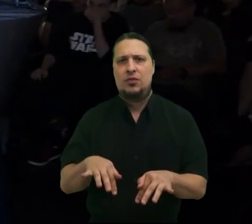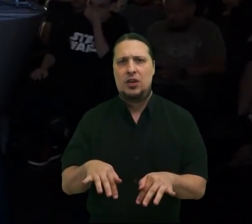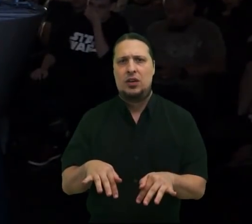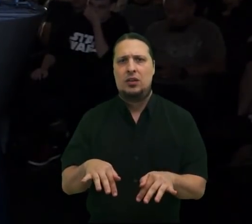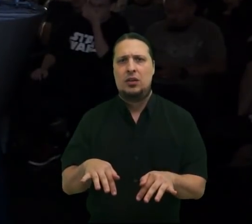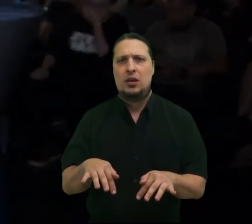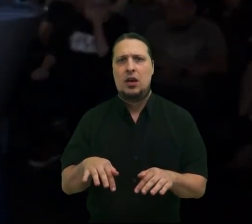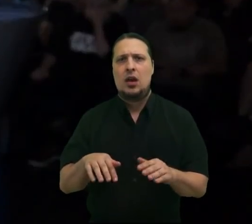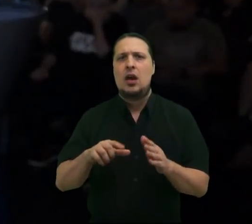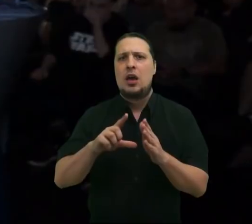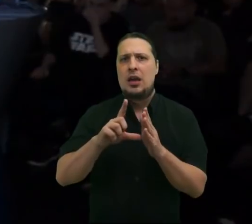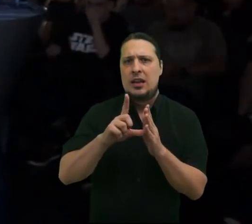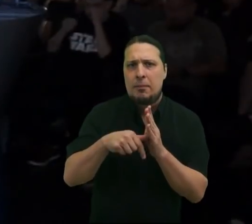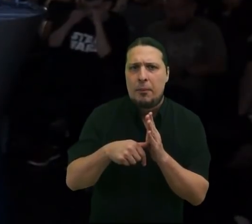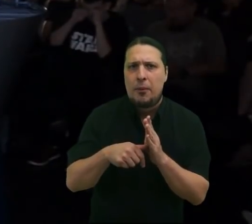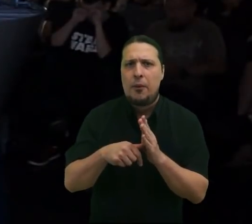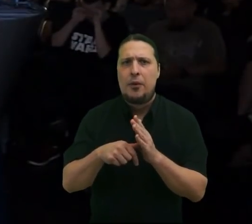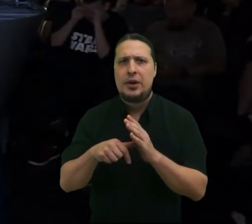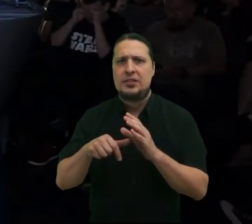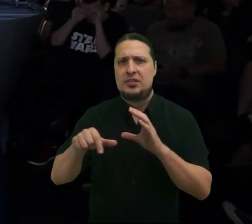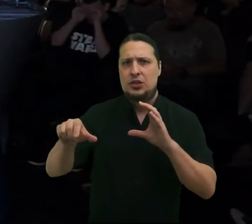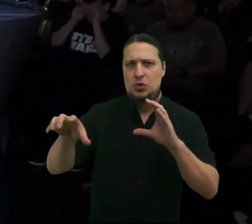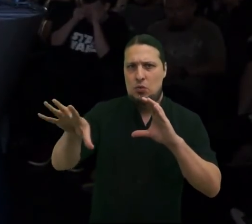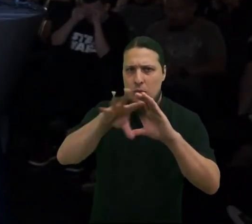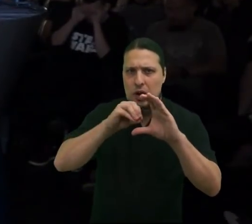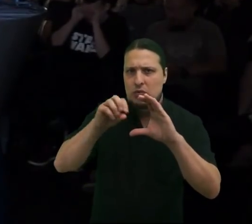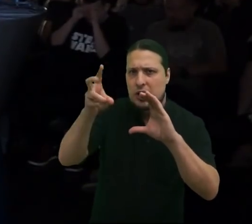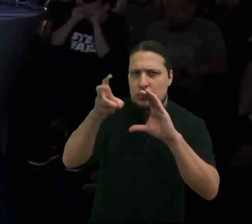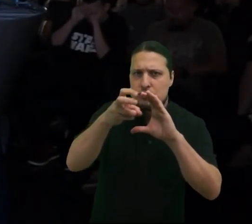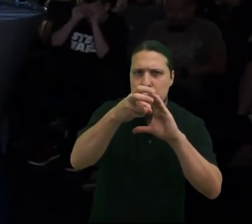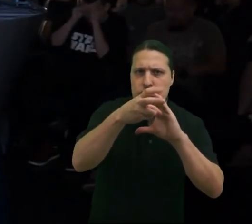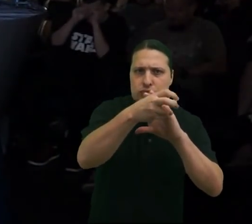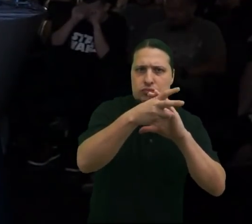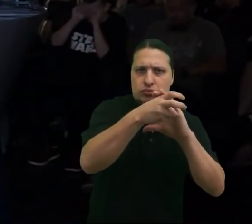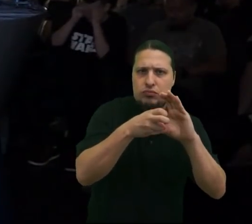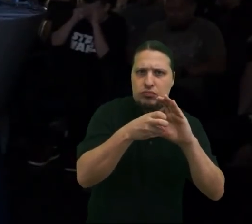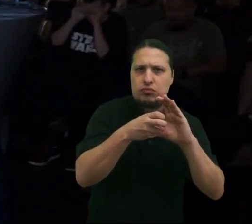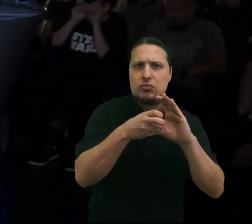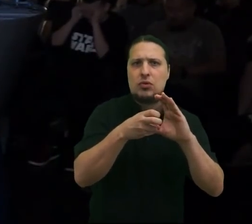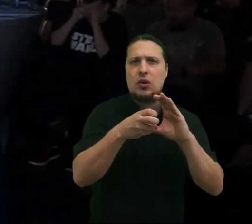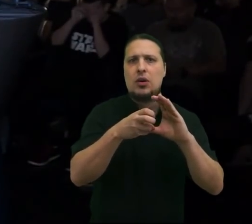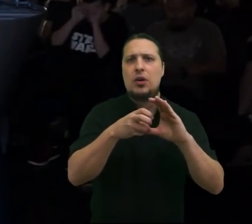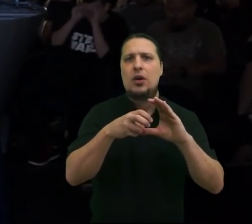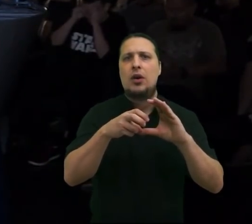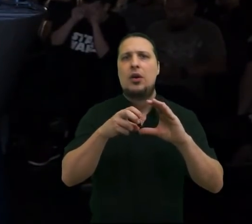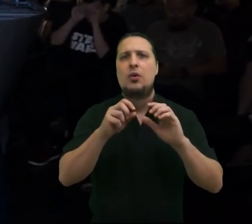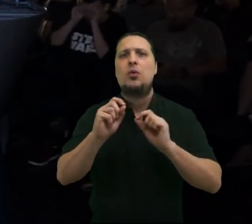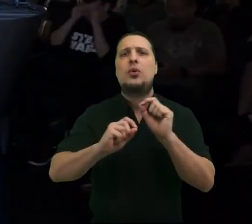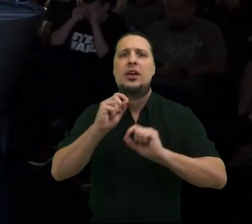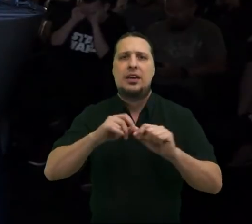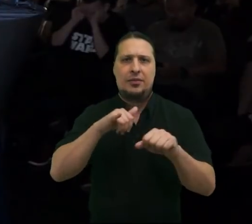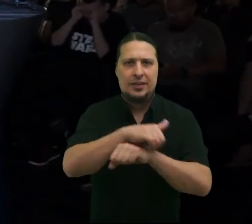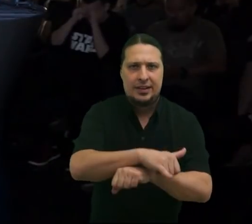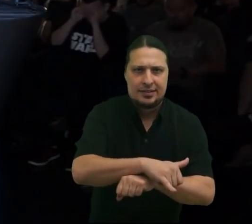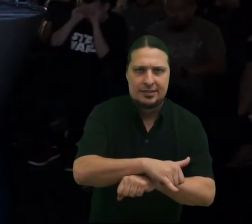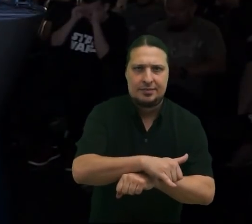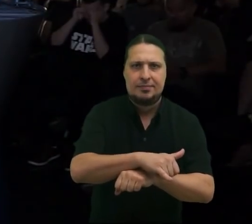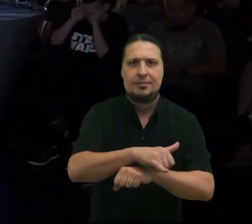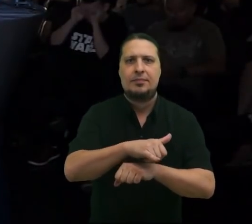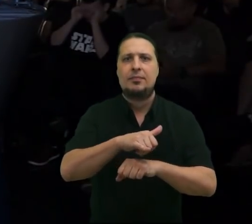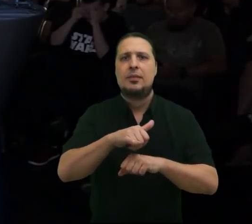vai acender, vai gerar uma enorme quantidade de energia, vai cessar a formação de novas estrelas na galáxia